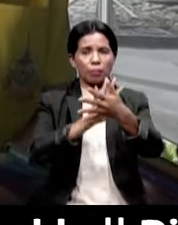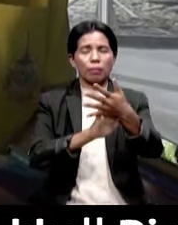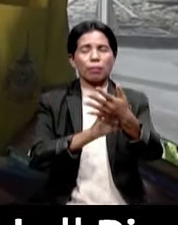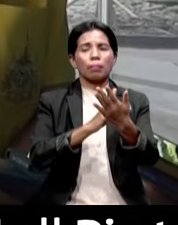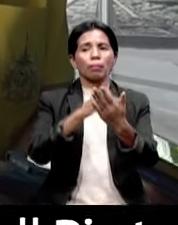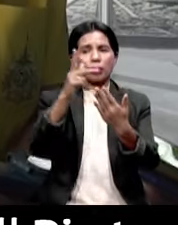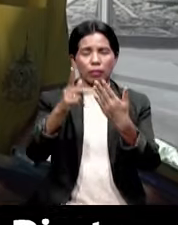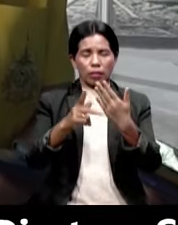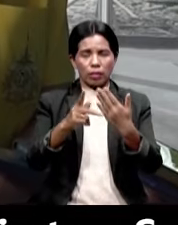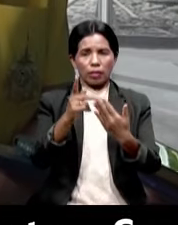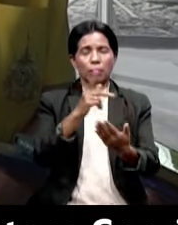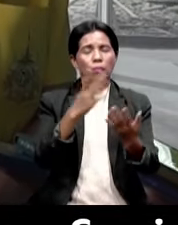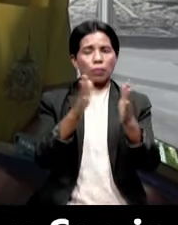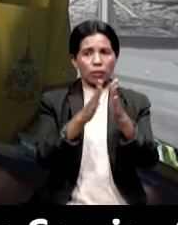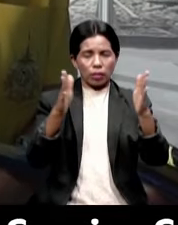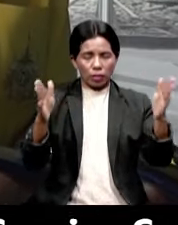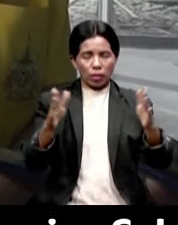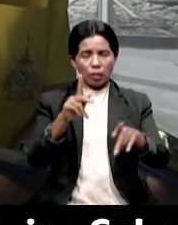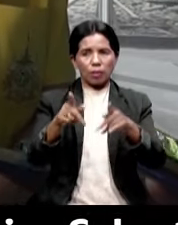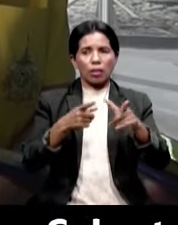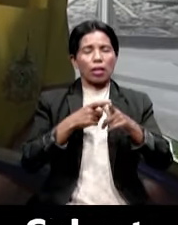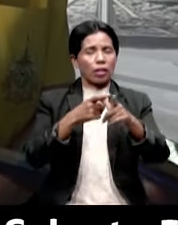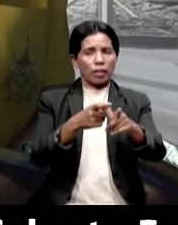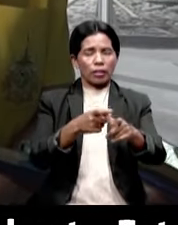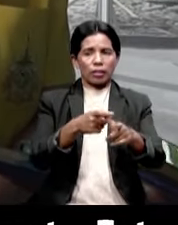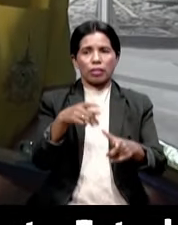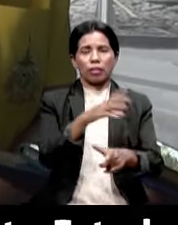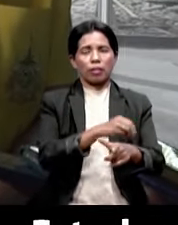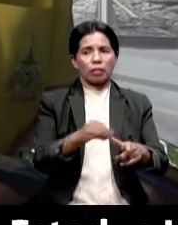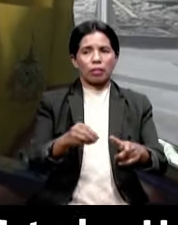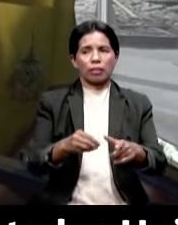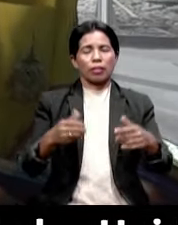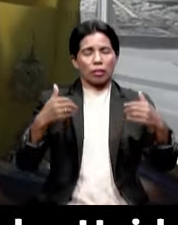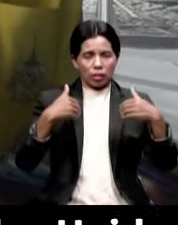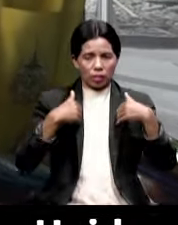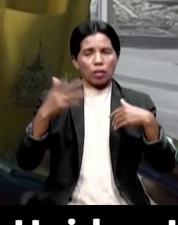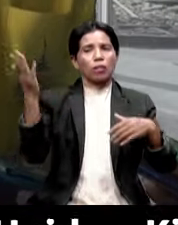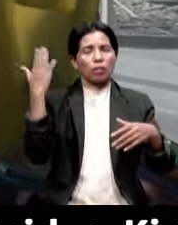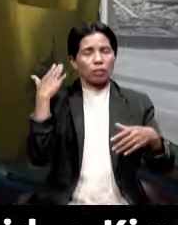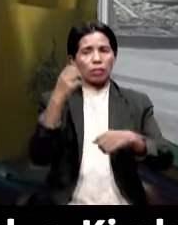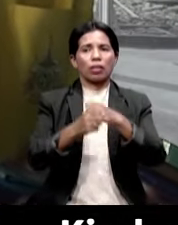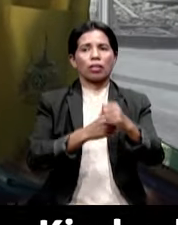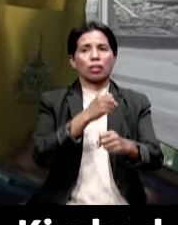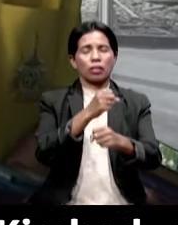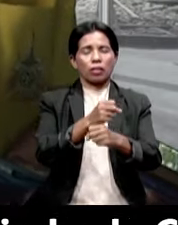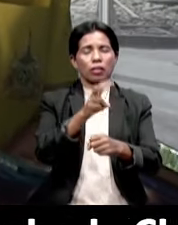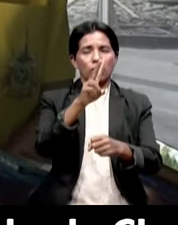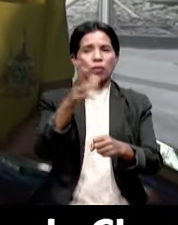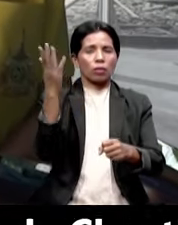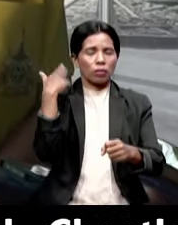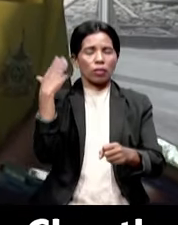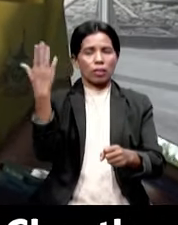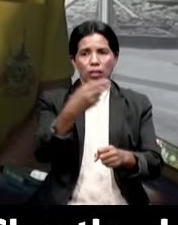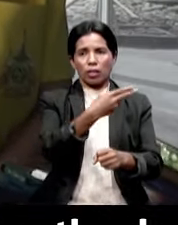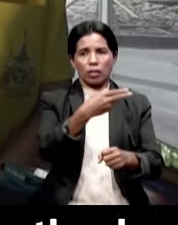e duro malu, depois sama malu, né? Sabe? Acontece, eu estive na rua com a Liubana e a